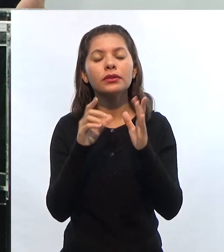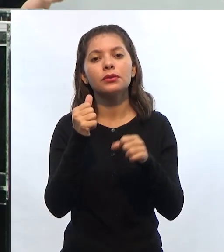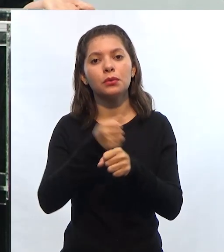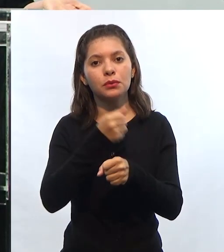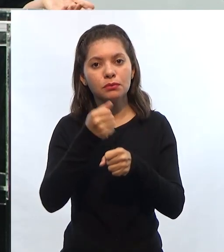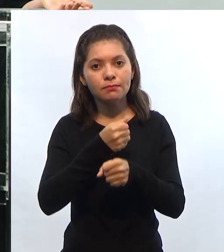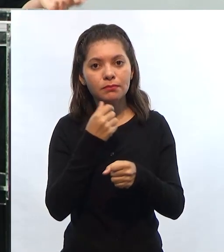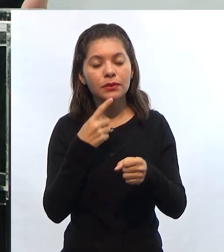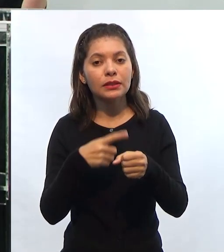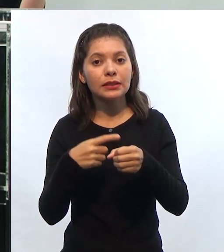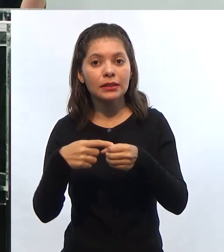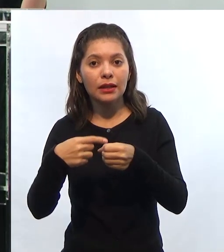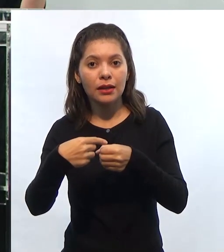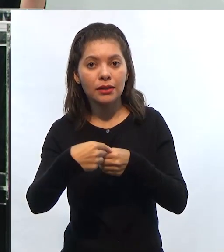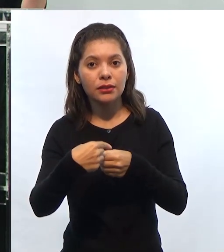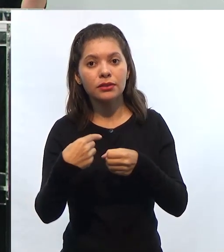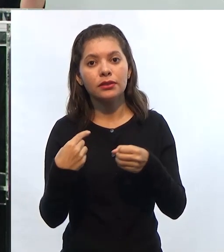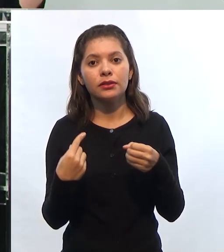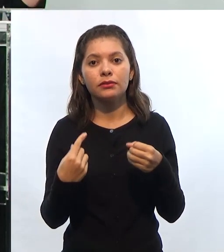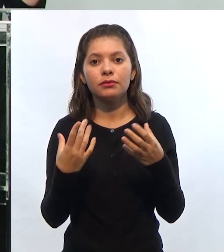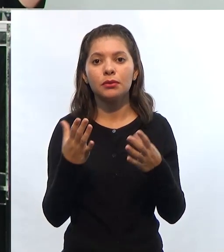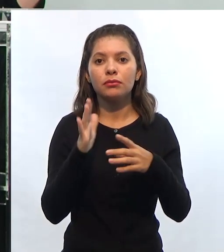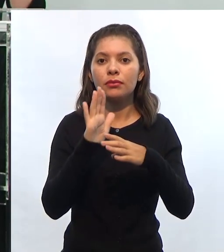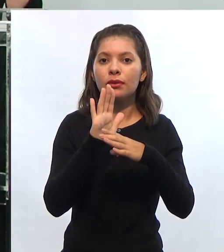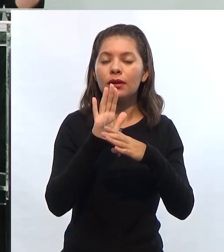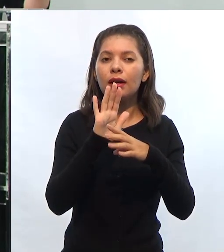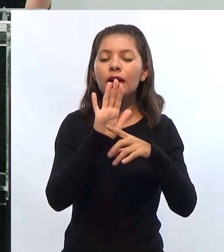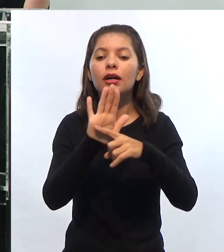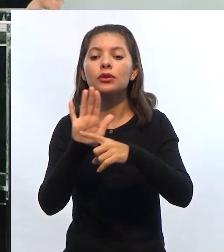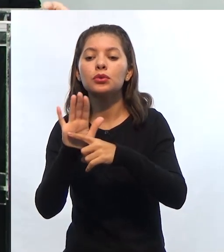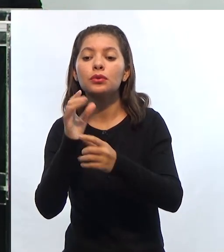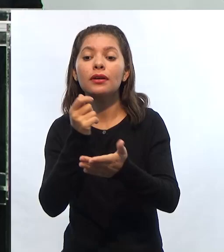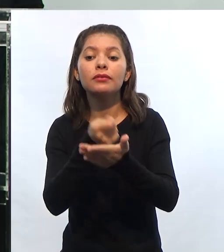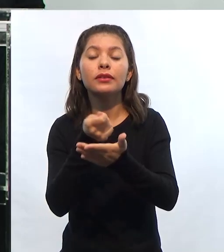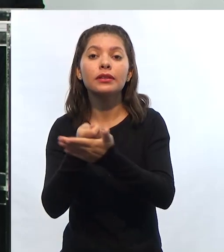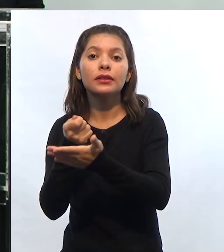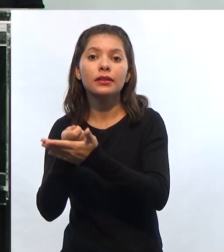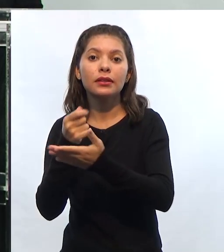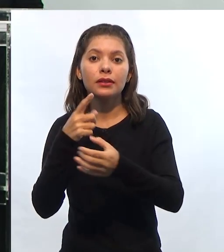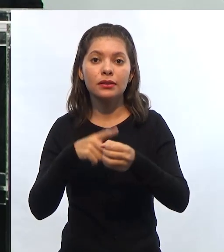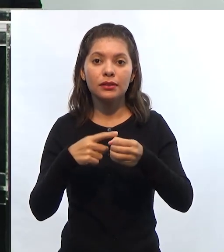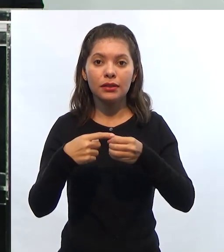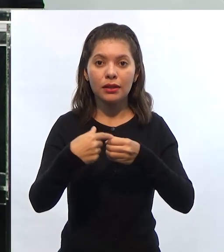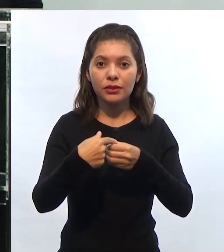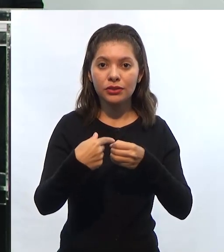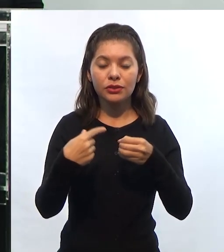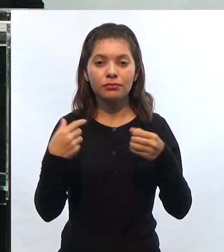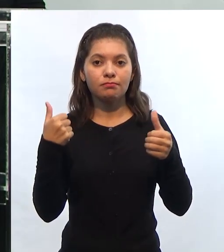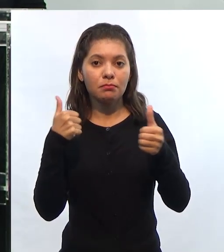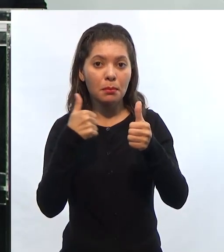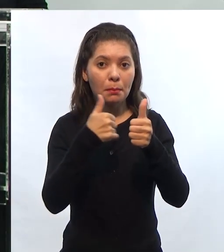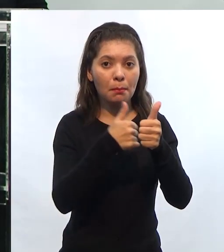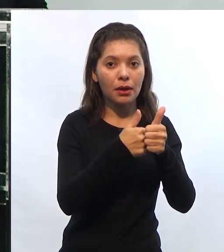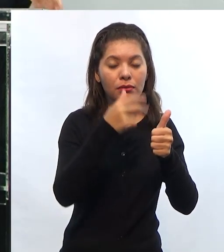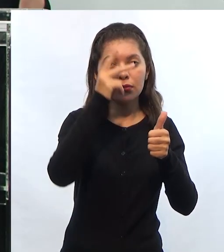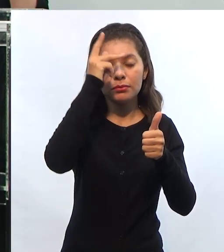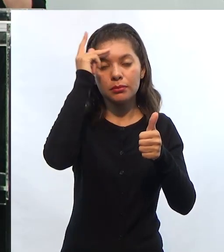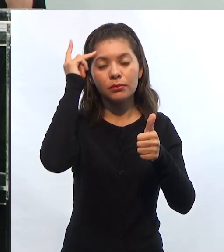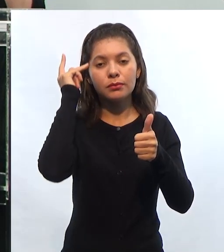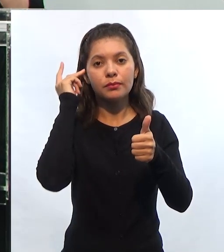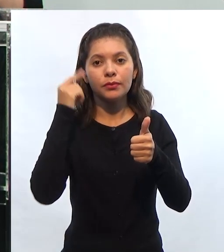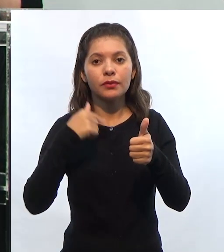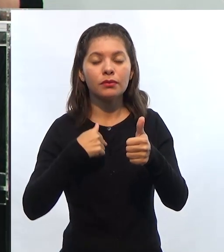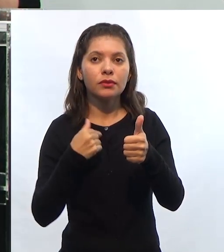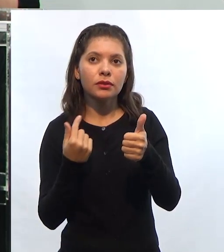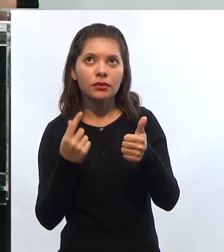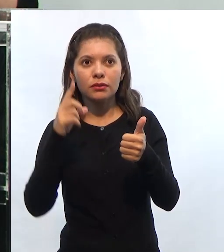construção na cidade, eu vou atender, a princípio, a cidade toda, mas eu também vou atender mais quem está mais próximo de mim, né? Mas